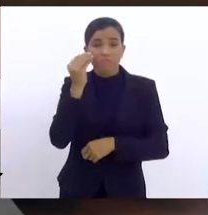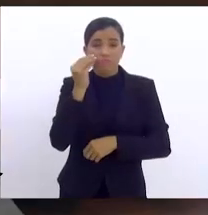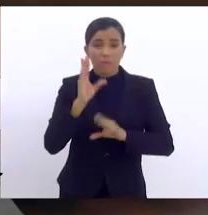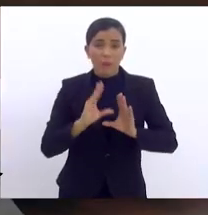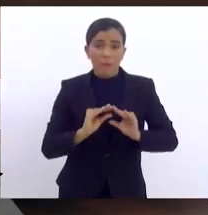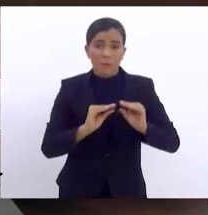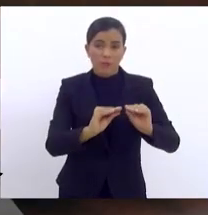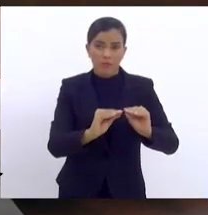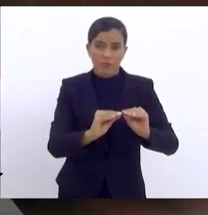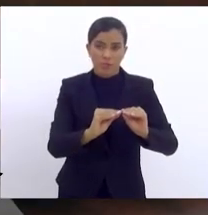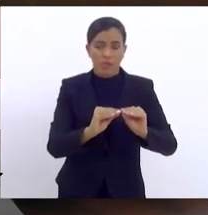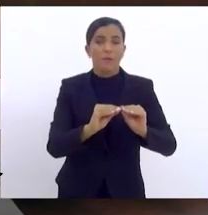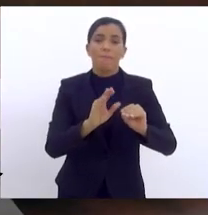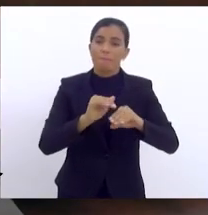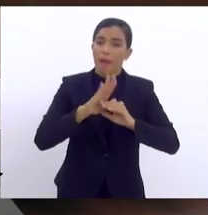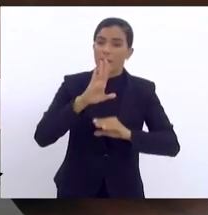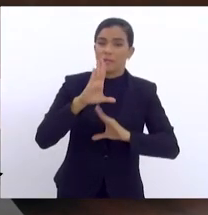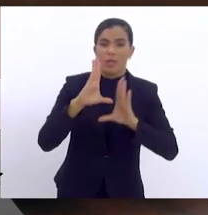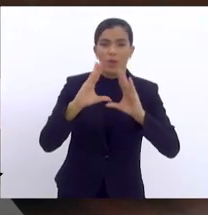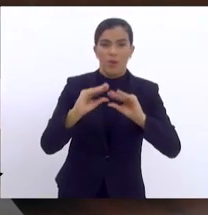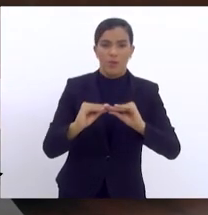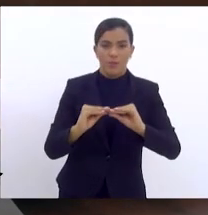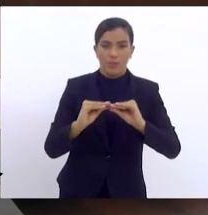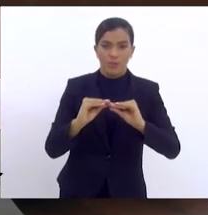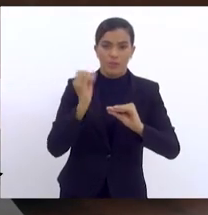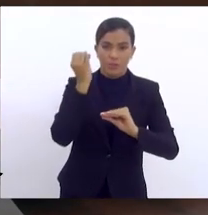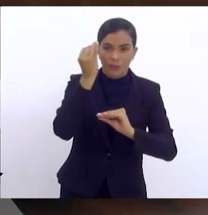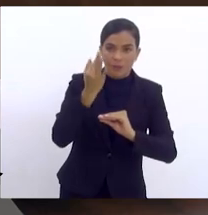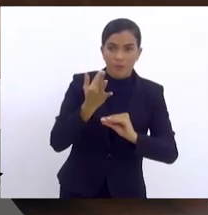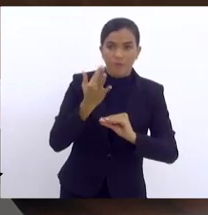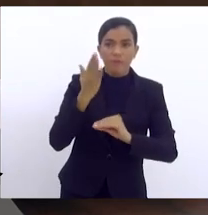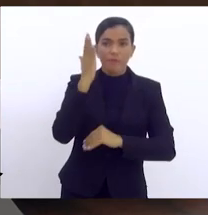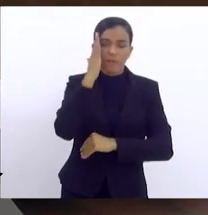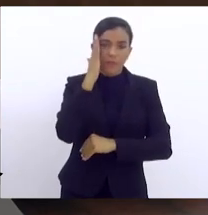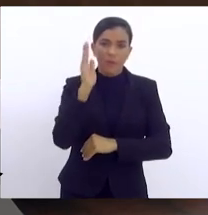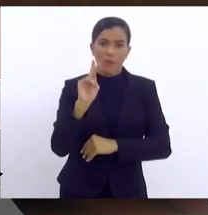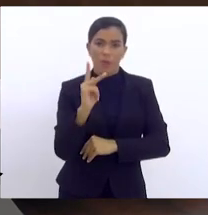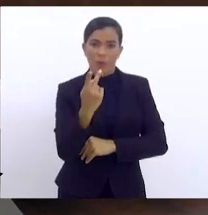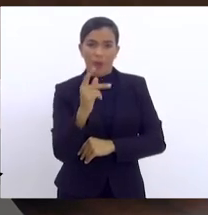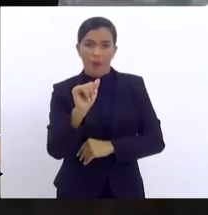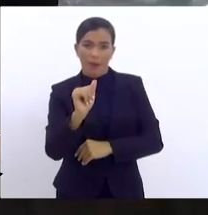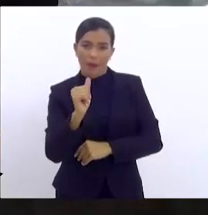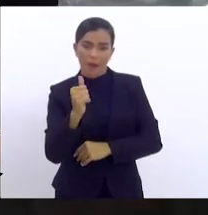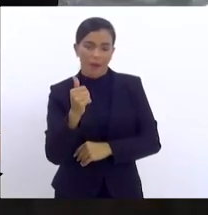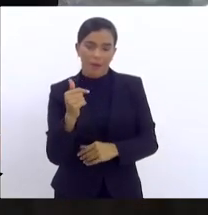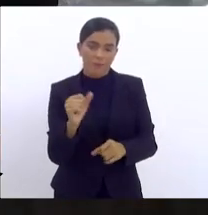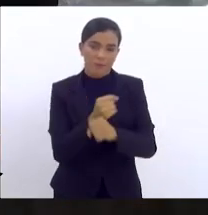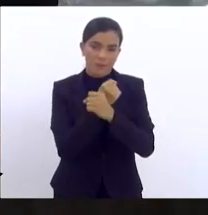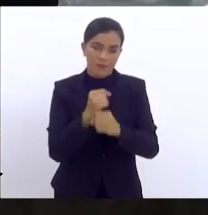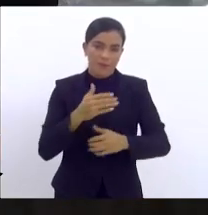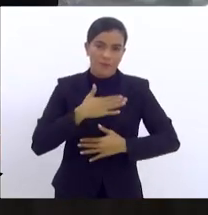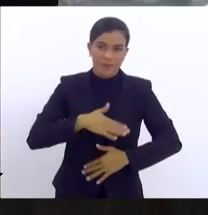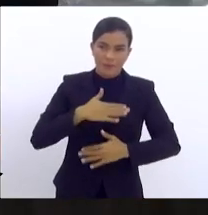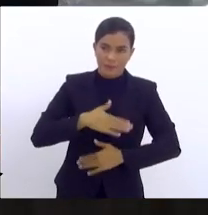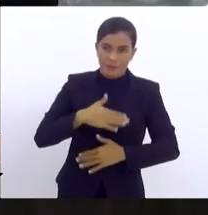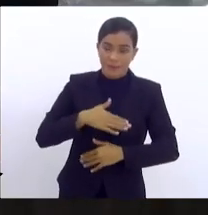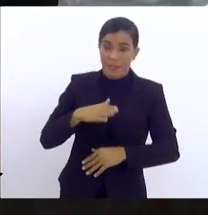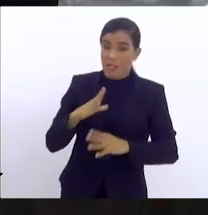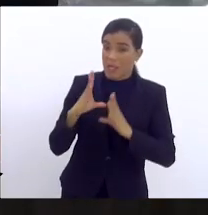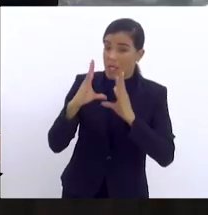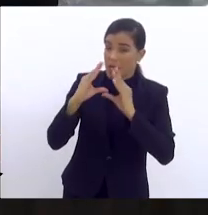o que Ele pudesse rodar mais à noite sabemos que no h não pode se descansar e à noite é o nosso maior problema